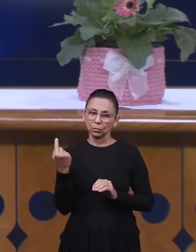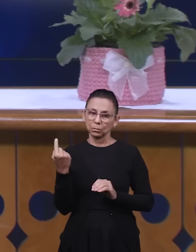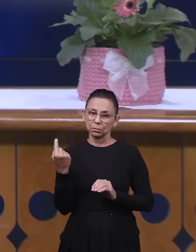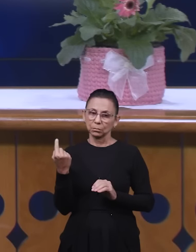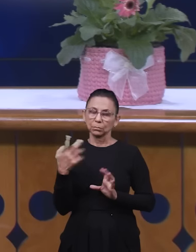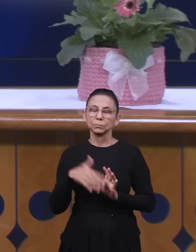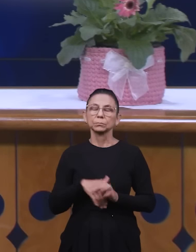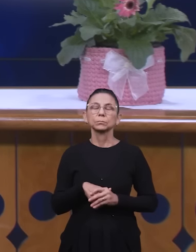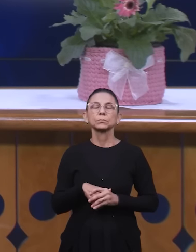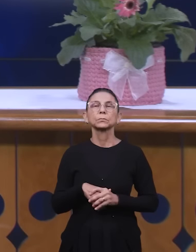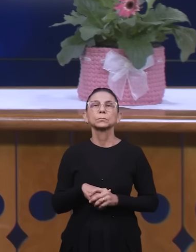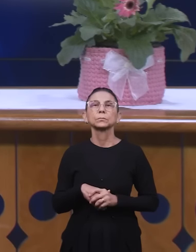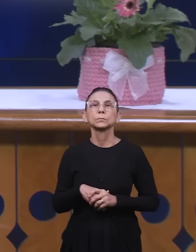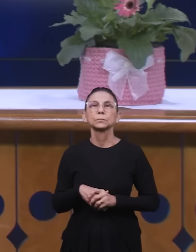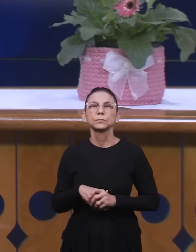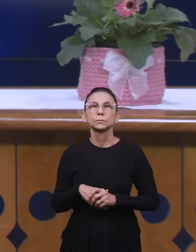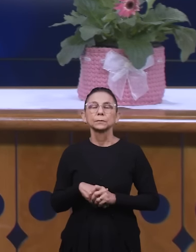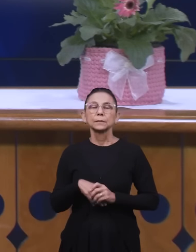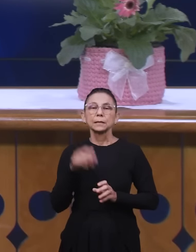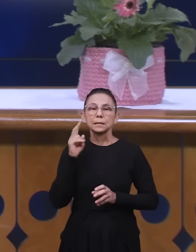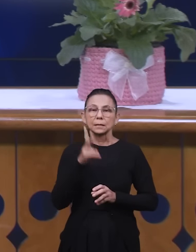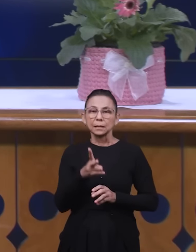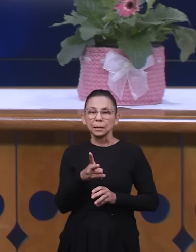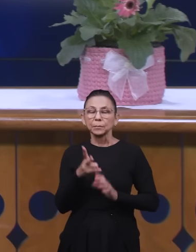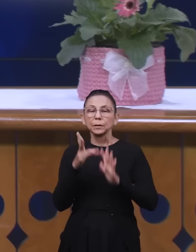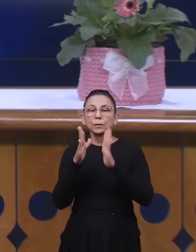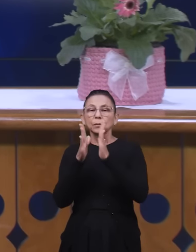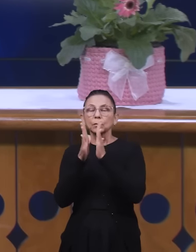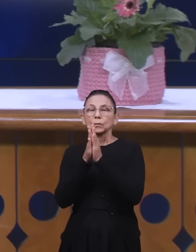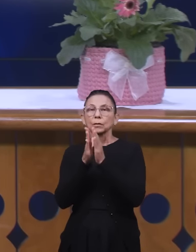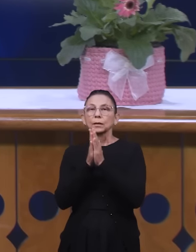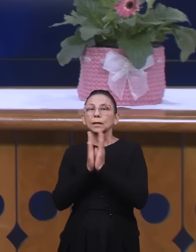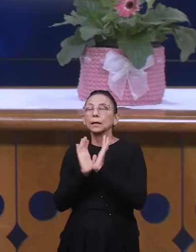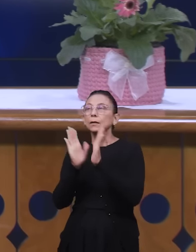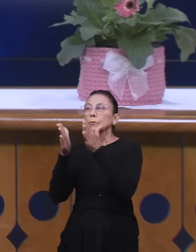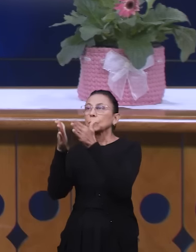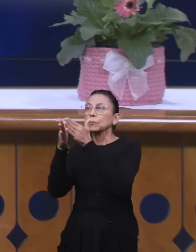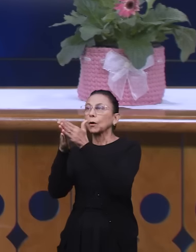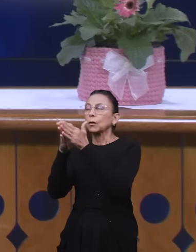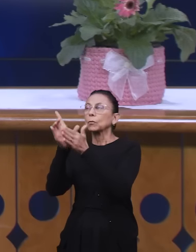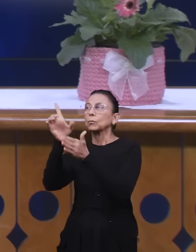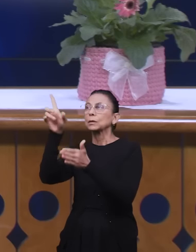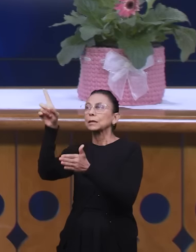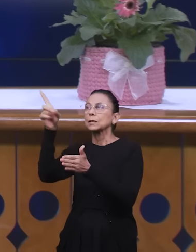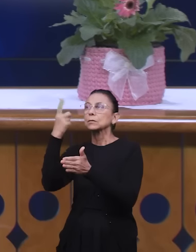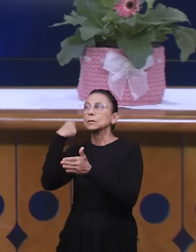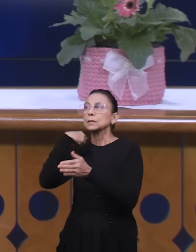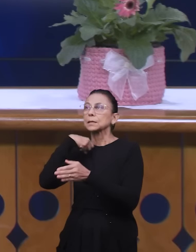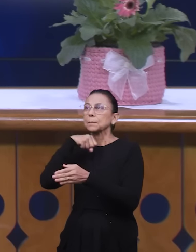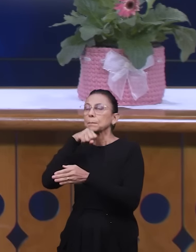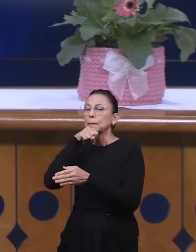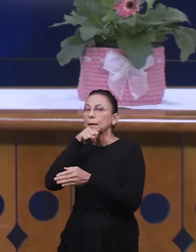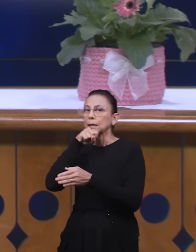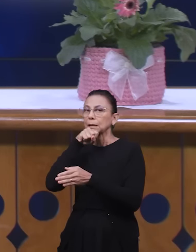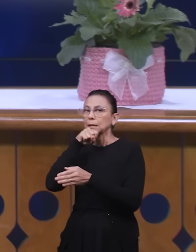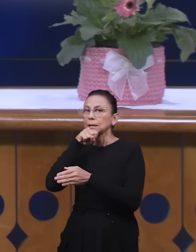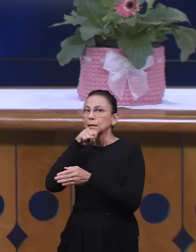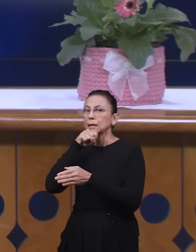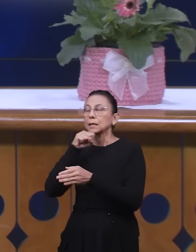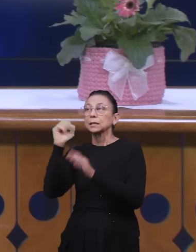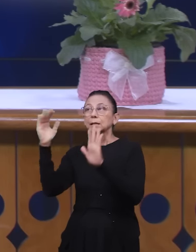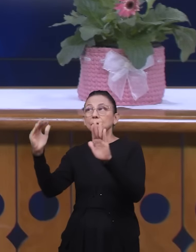A nossa oração é ao Pai, porque o Pai é soberano sobre todas